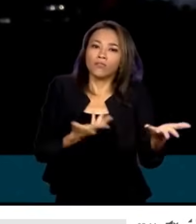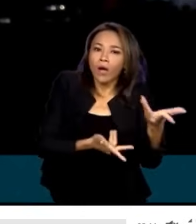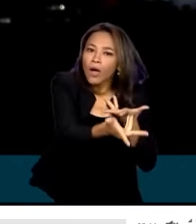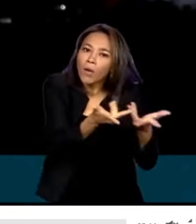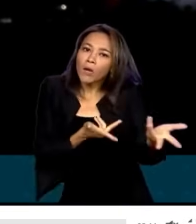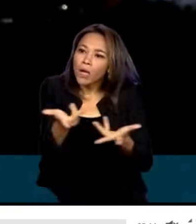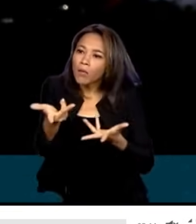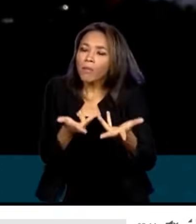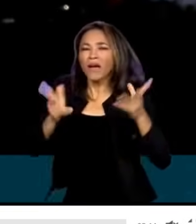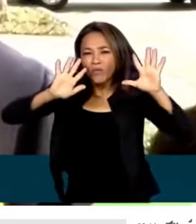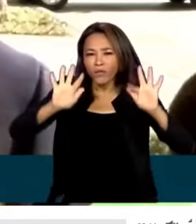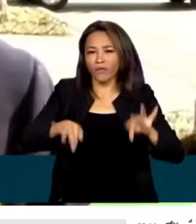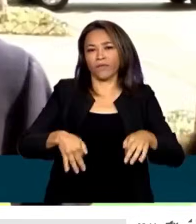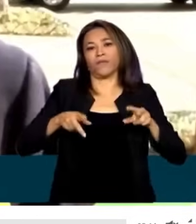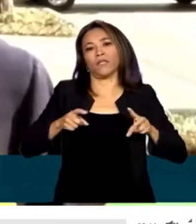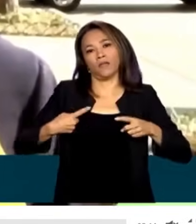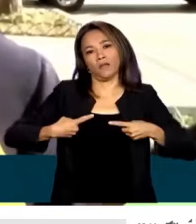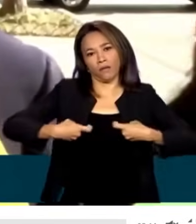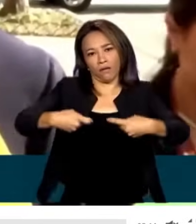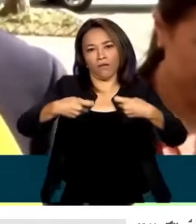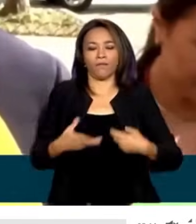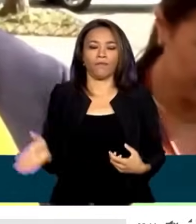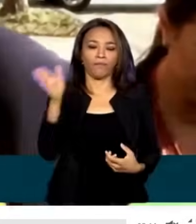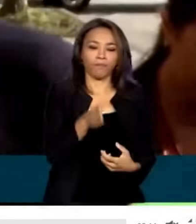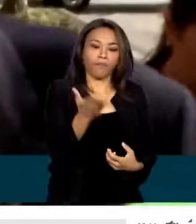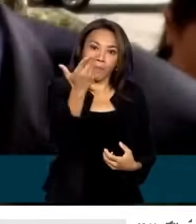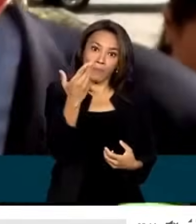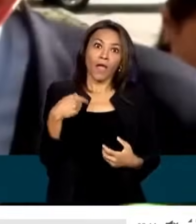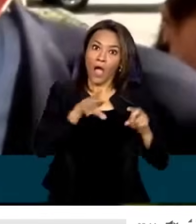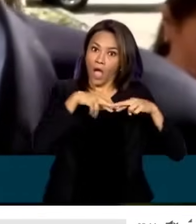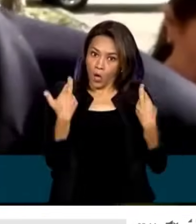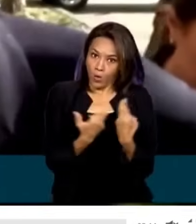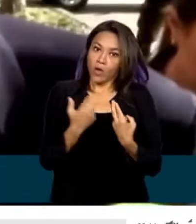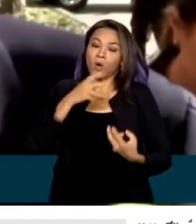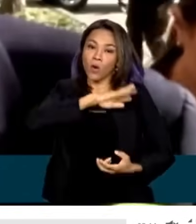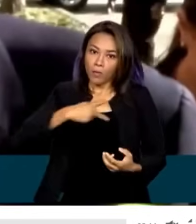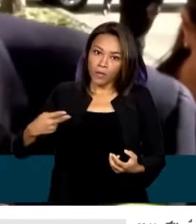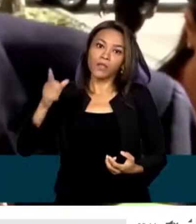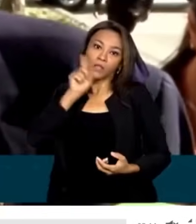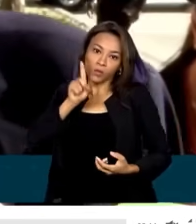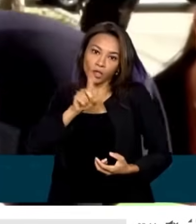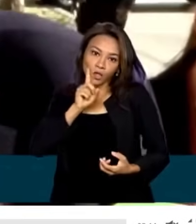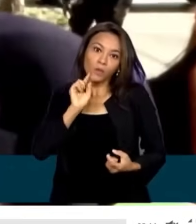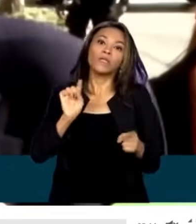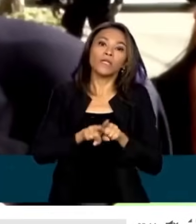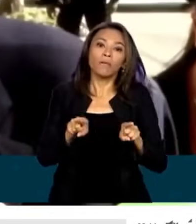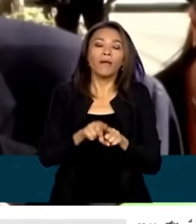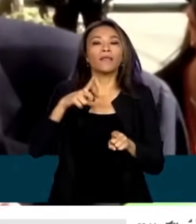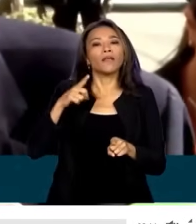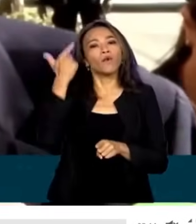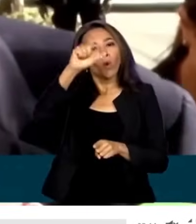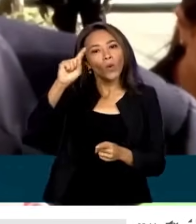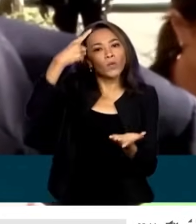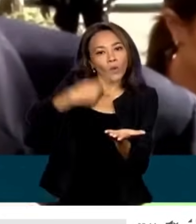Lula por sua origem Sindicalista e líder do partido dos trabalhadores baile tem que se vê em meio a uma greve dos maiores